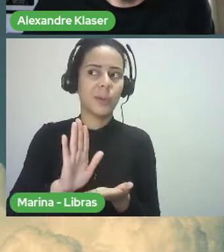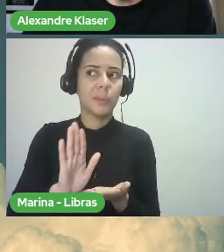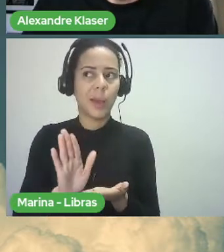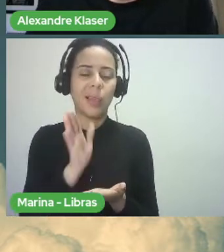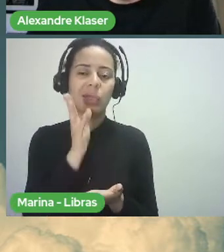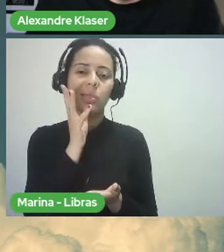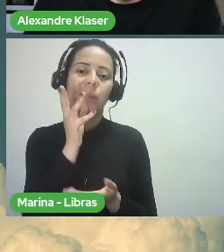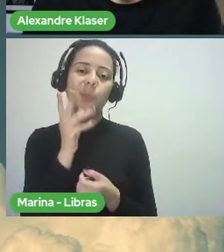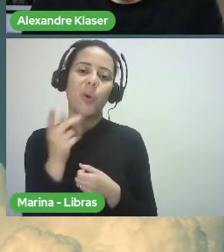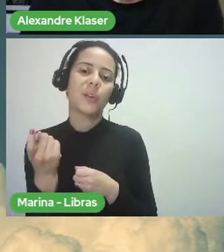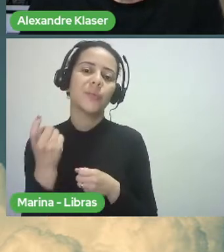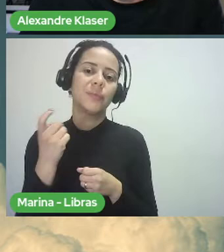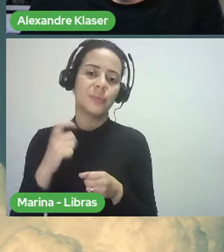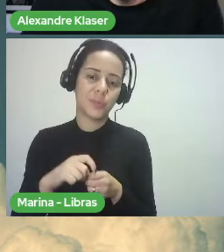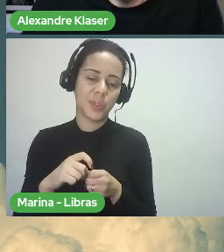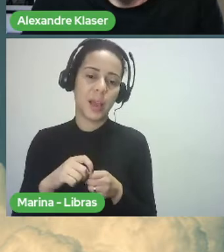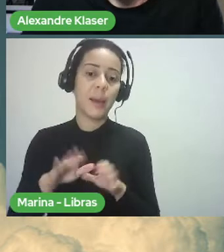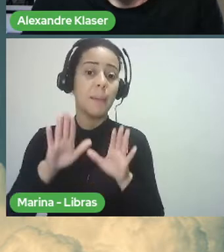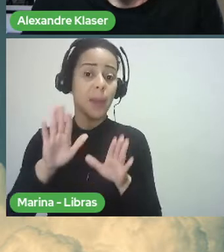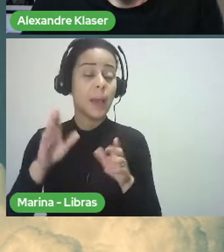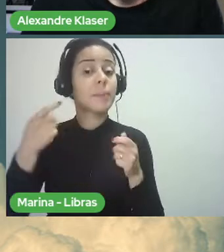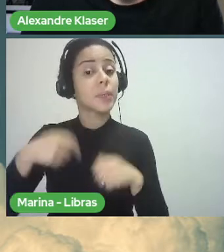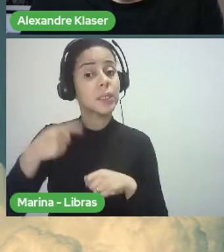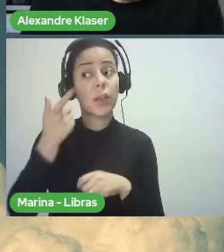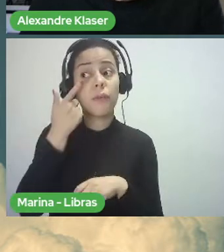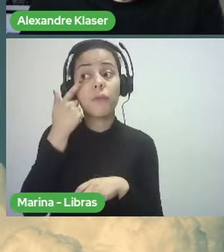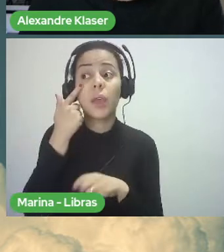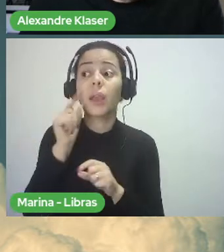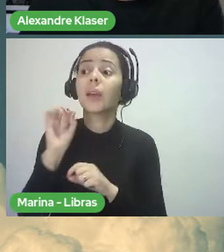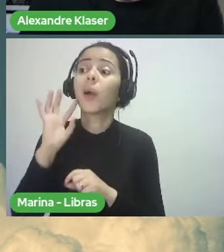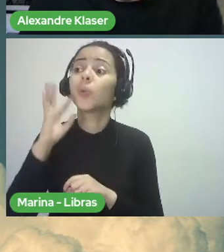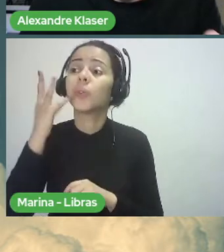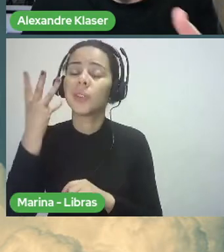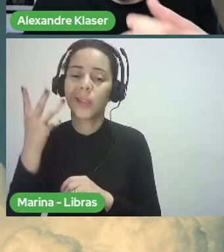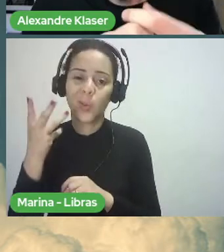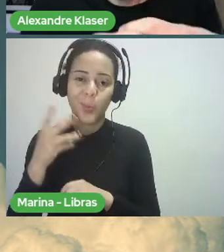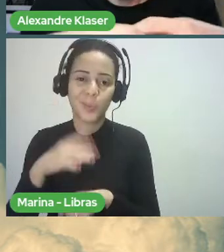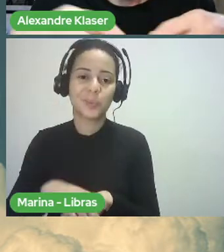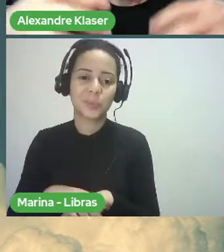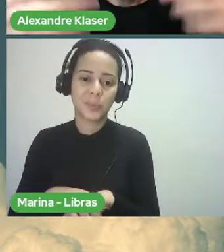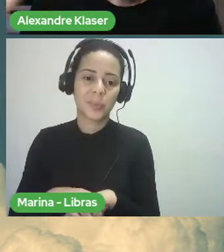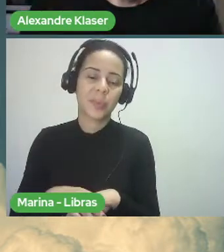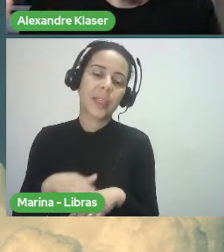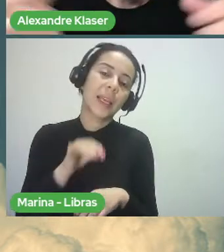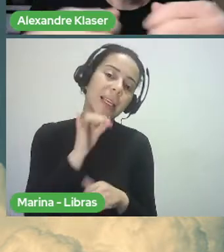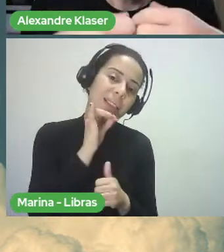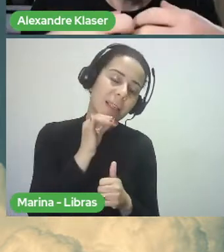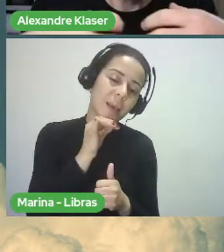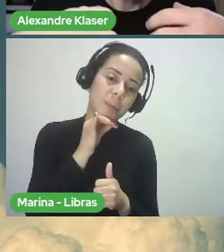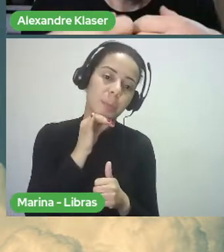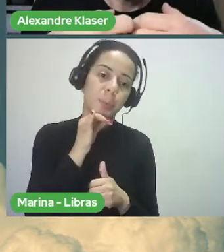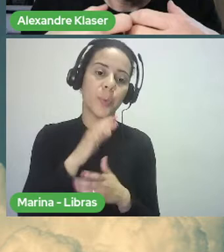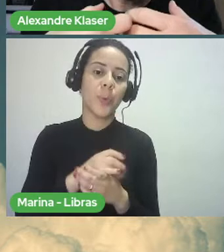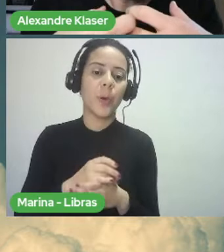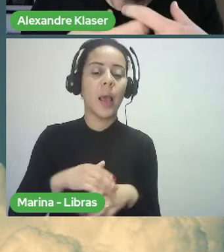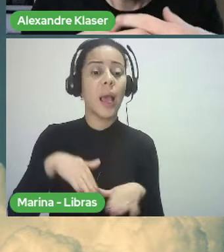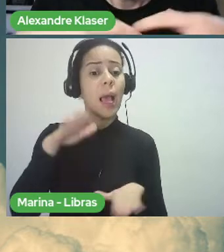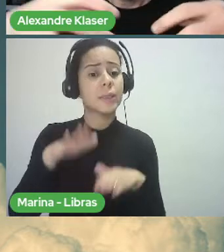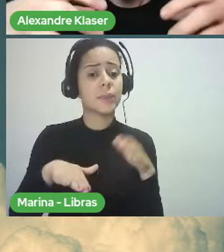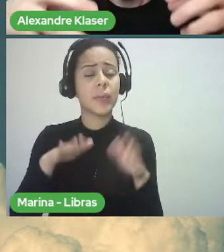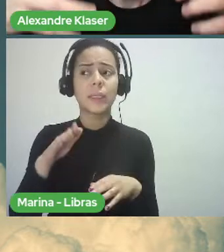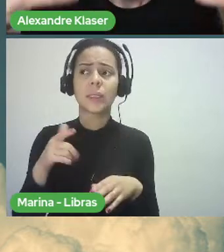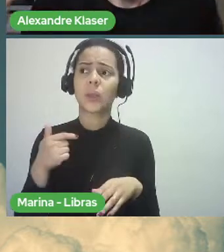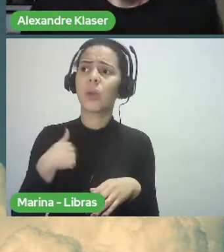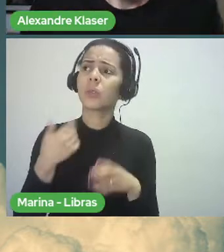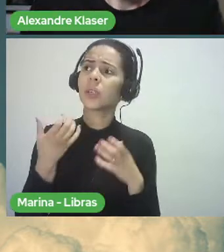produção, nós vamos ver o que está acontecendo na realidade. E aí muitas coisas que a gente já sabe acontecem. Por exemplo, vai que ele não era exatamente o que se queria, ou